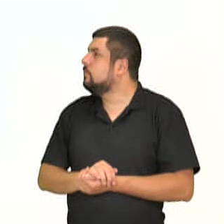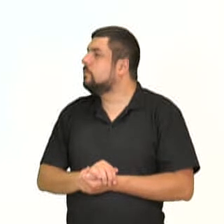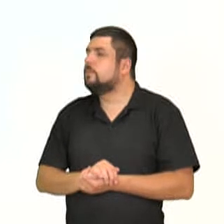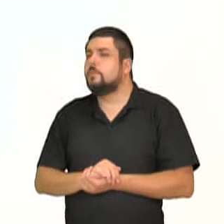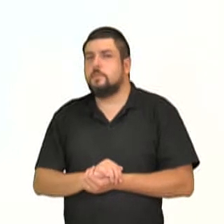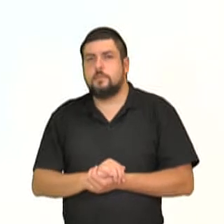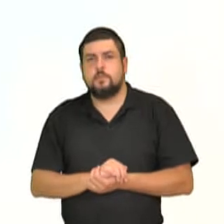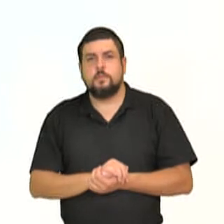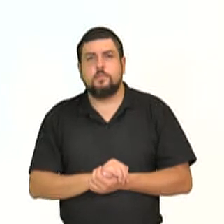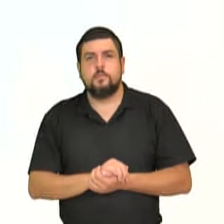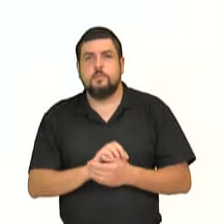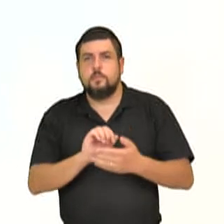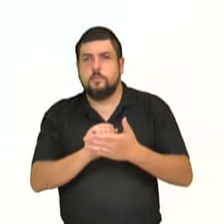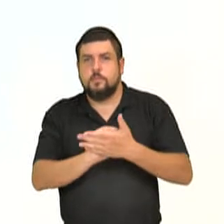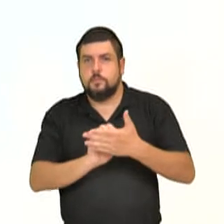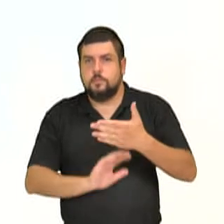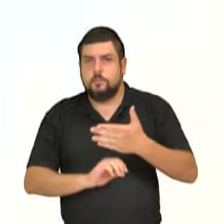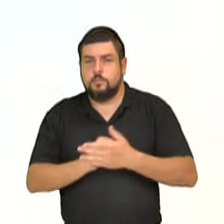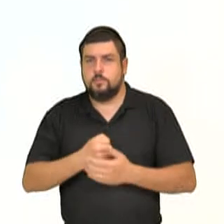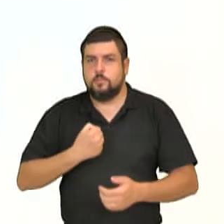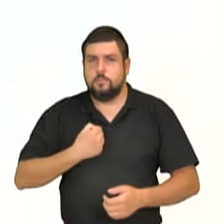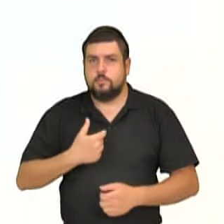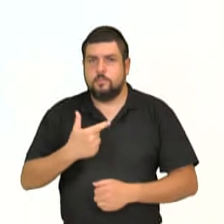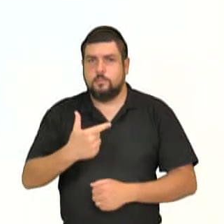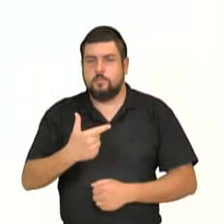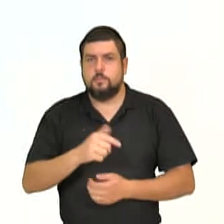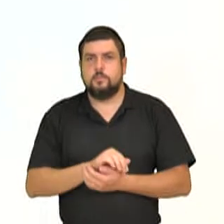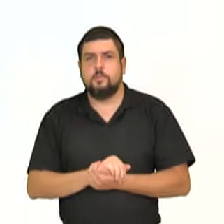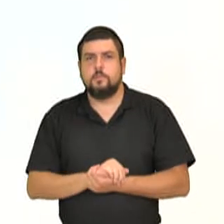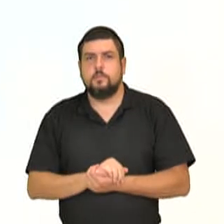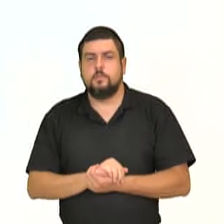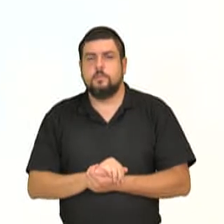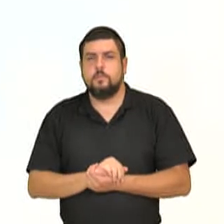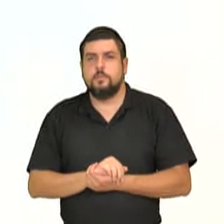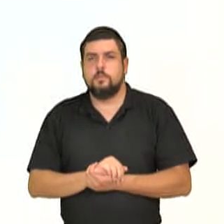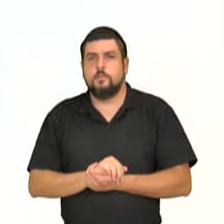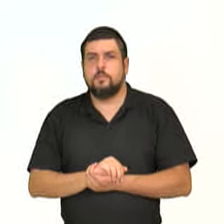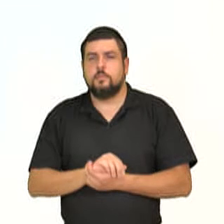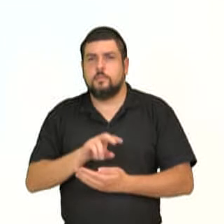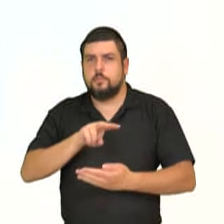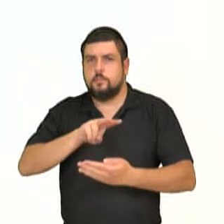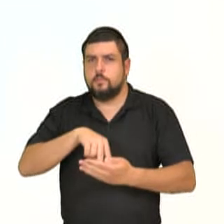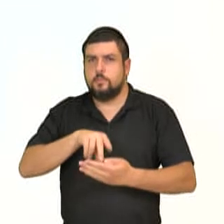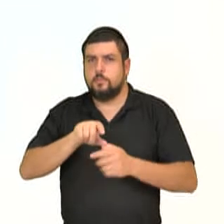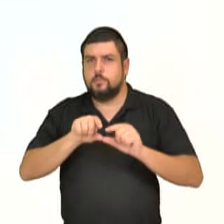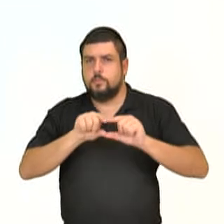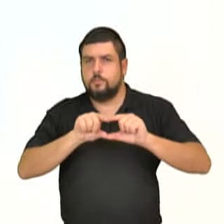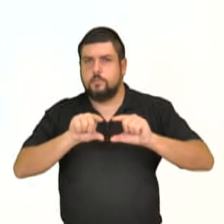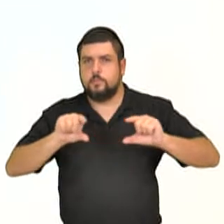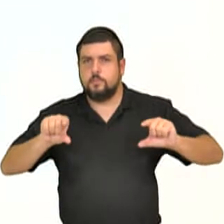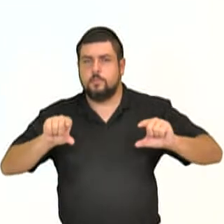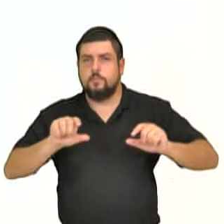nossa atividade número 2. Lee el cómic. Que vemos aqui, Gonçalves? El útero